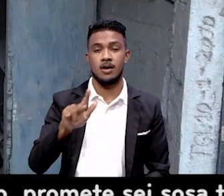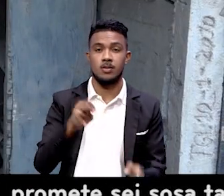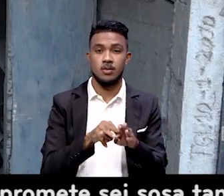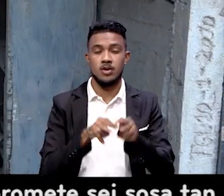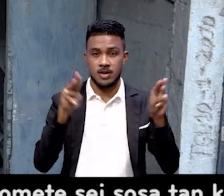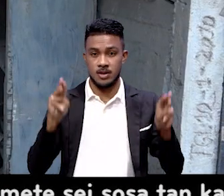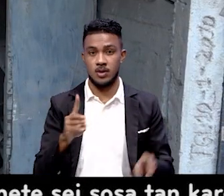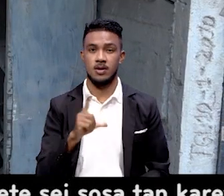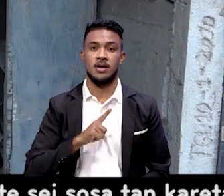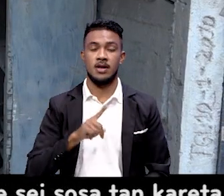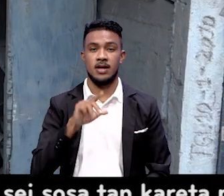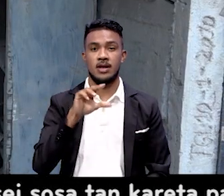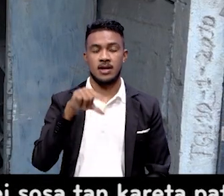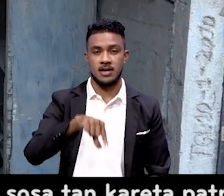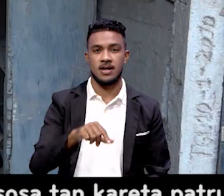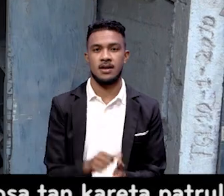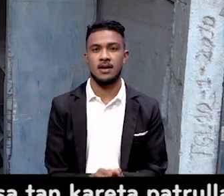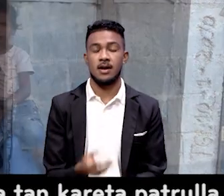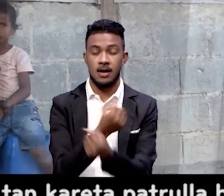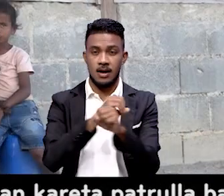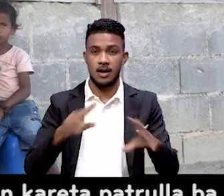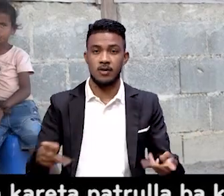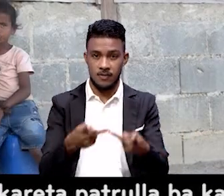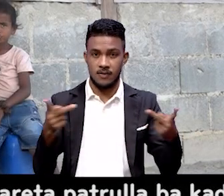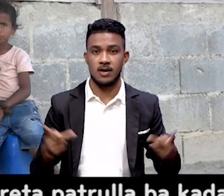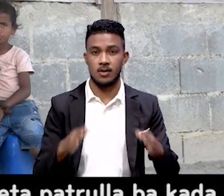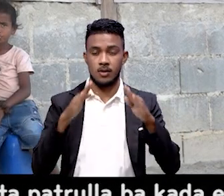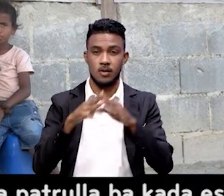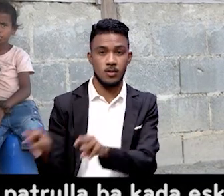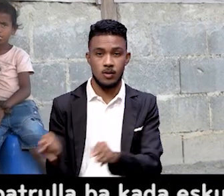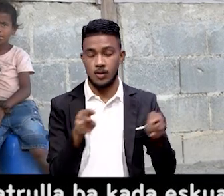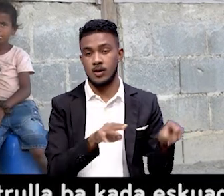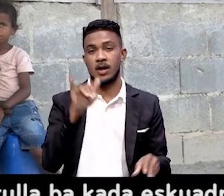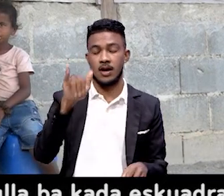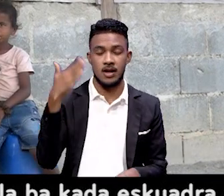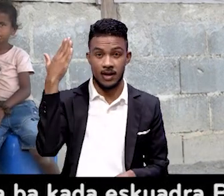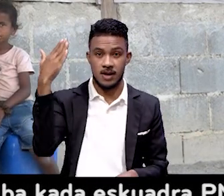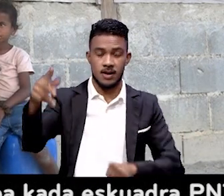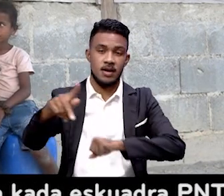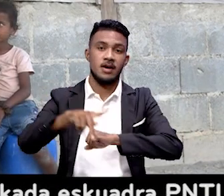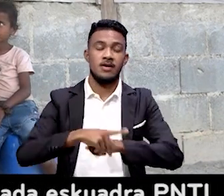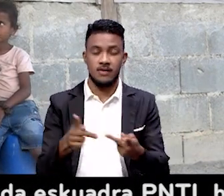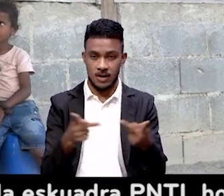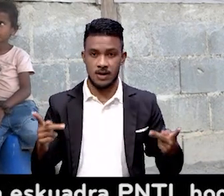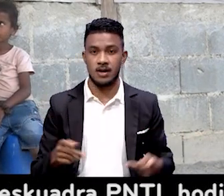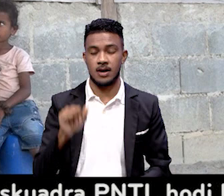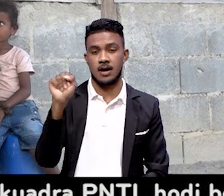município Lexal. Rafoin lá com Nela Fatin, Tienes tem que muda no rela temporariamente e a sede partido a este